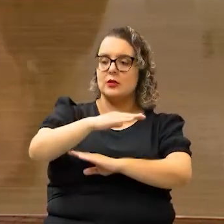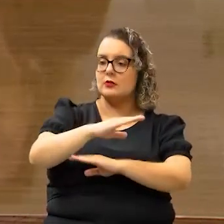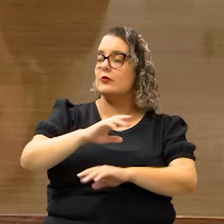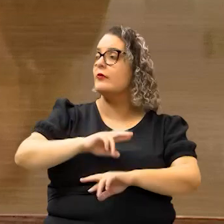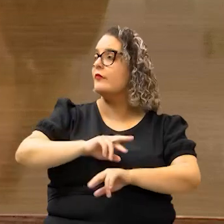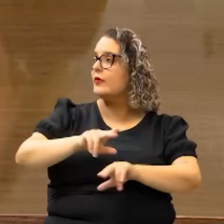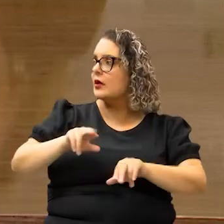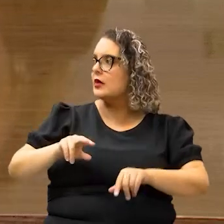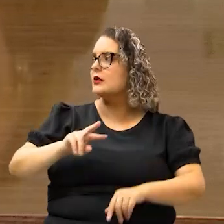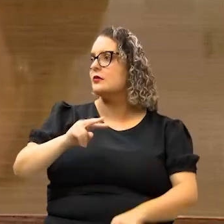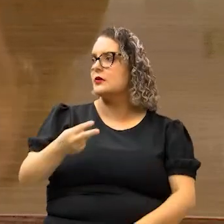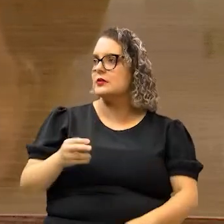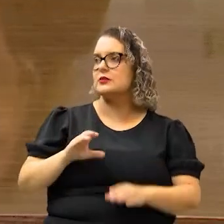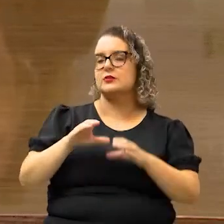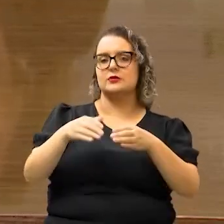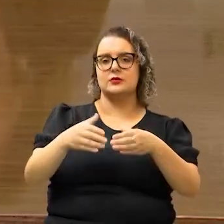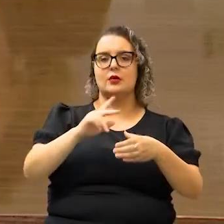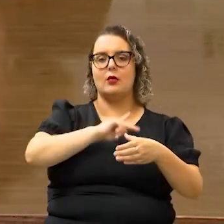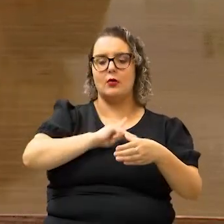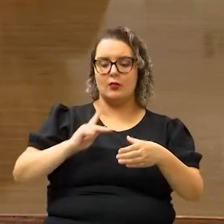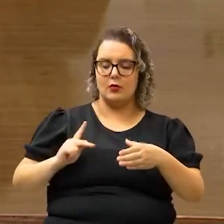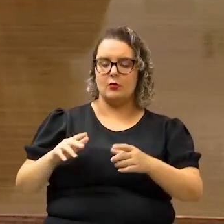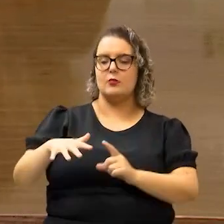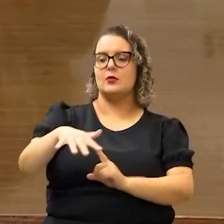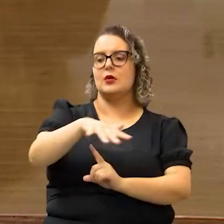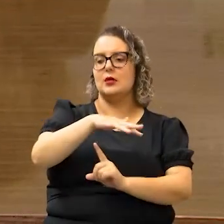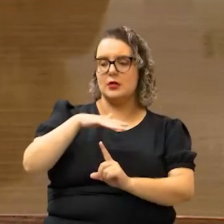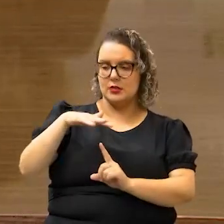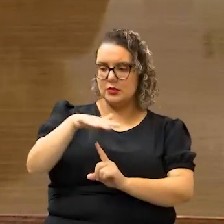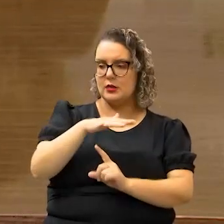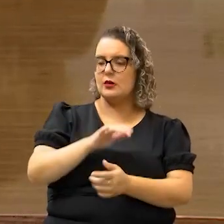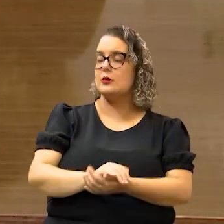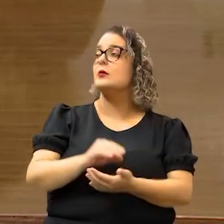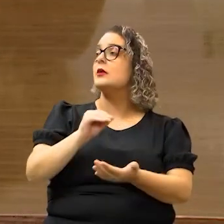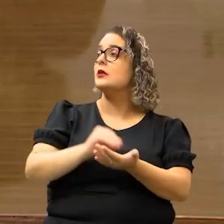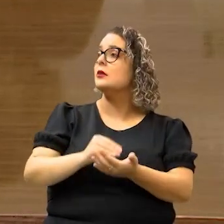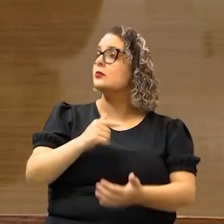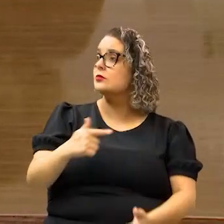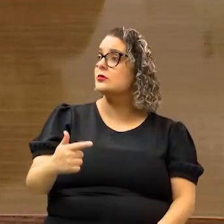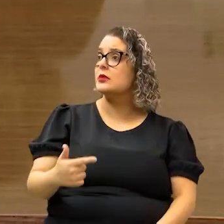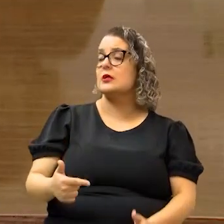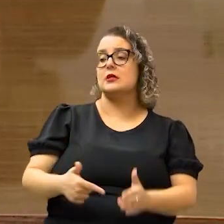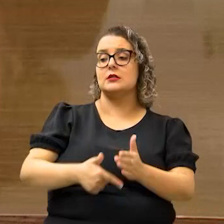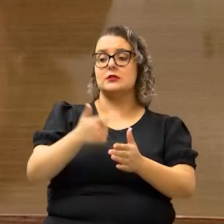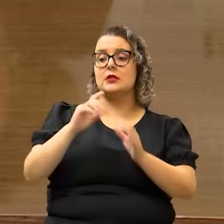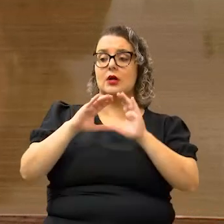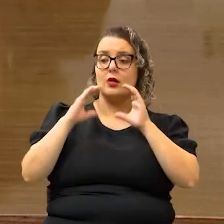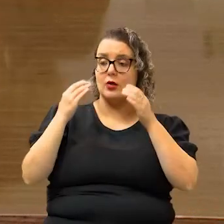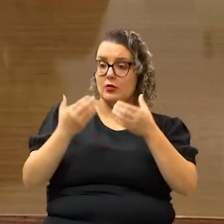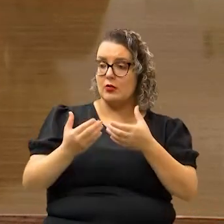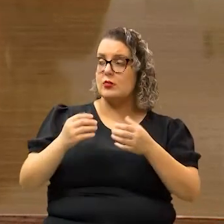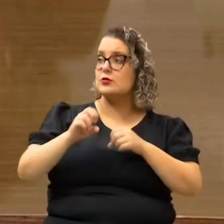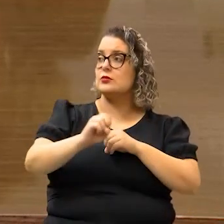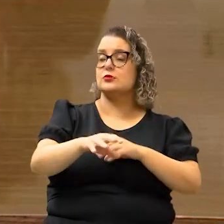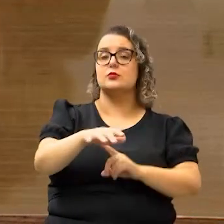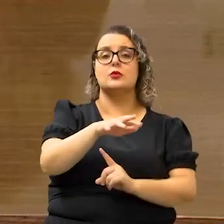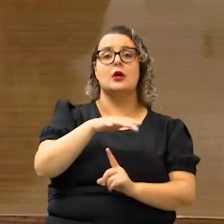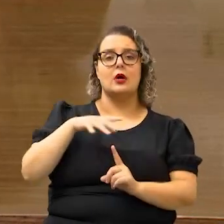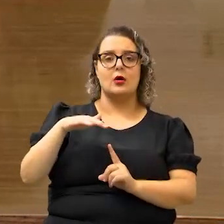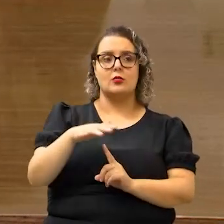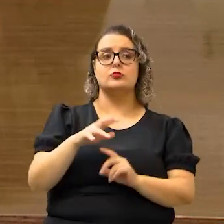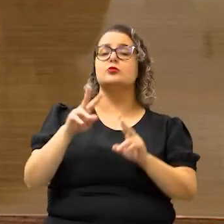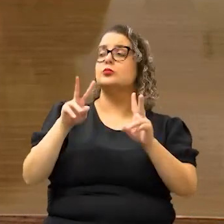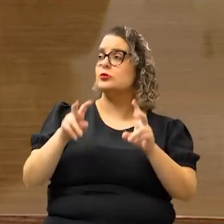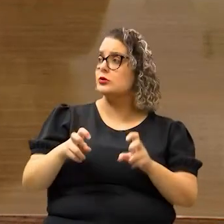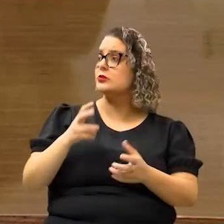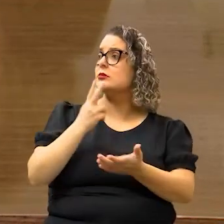sempre, inclusive aqui na Câmara várias vezes foi o presidente da Comissão de Meio Ambiente. Nós tivemos na última semana aqui a segunda Conferência de